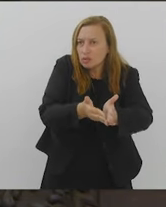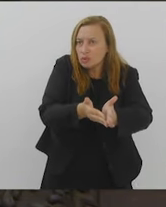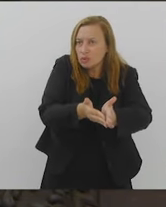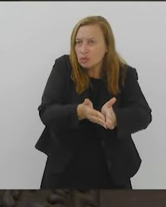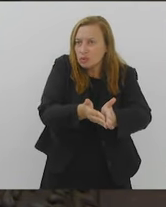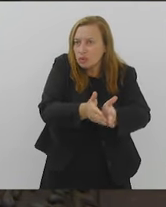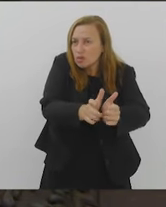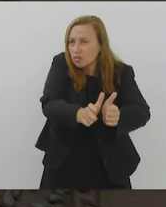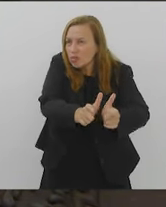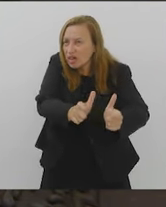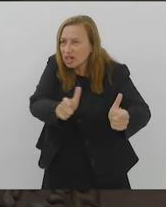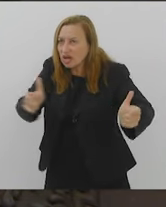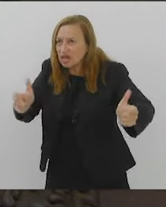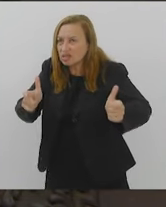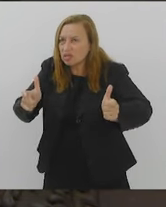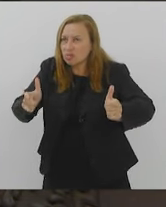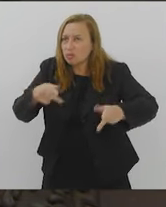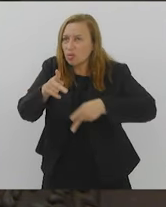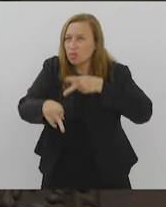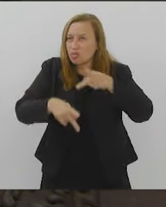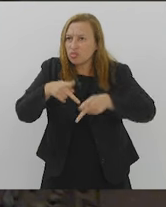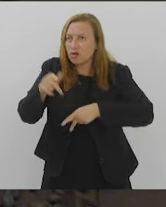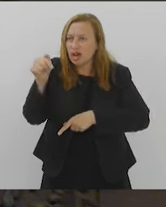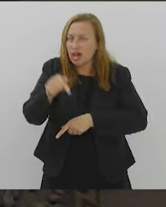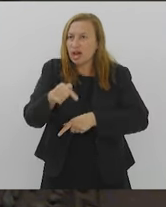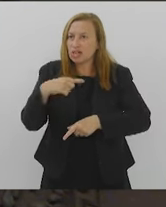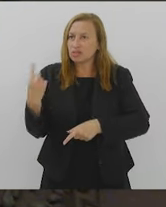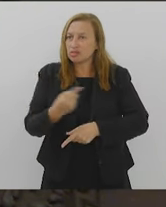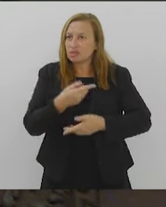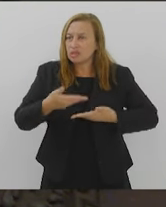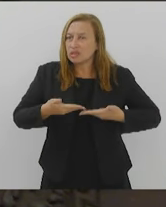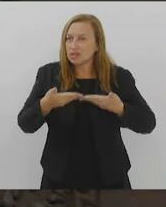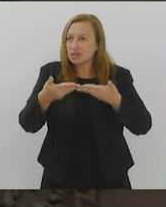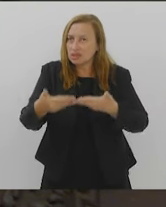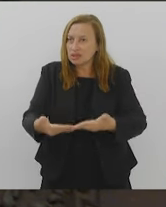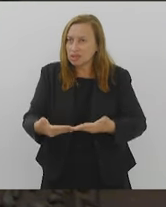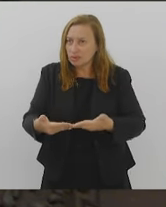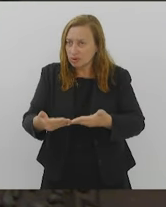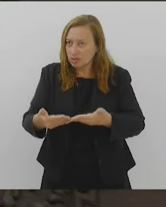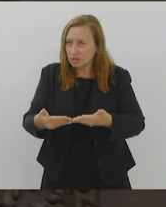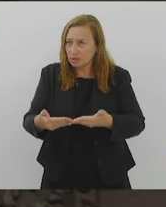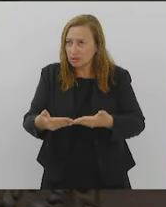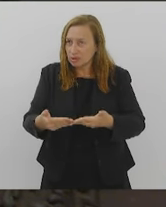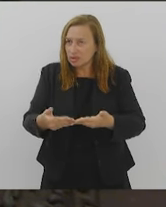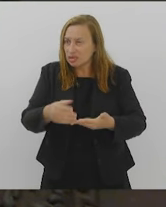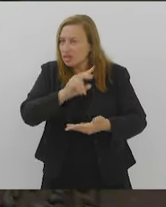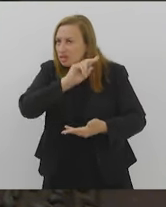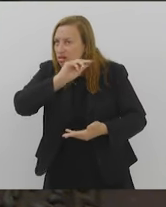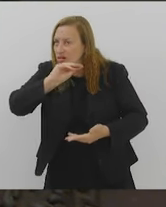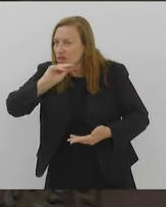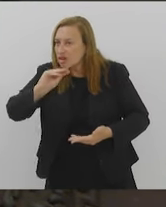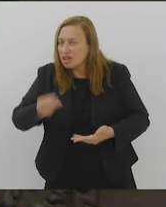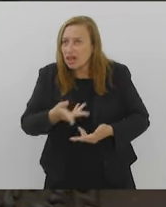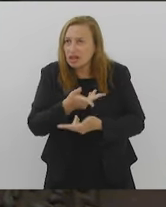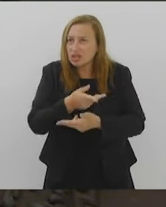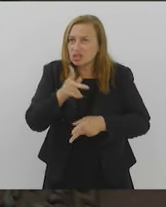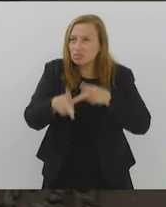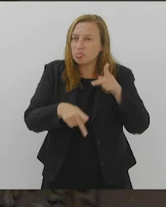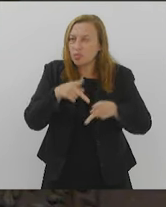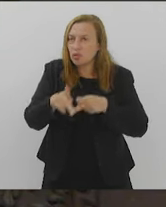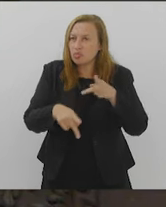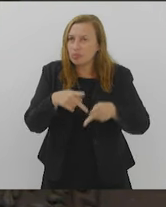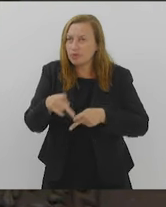que estarão lá, e nós os receberemos, dessa vez milhares de pessoas, quando eles chegaram aqui,